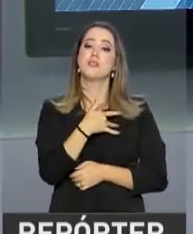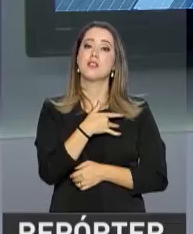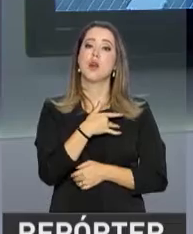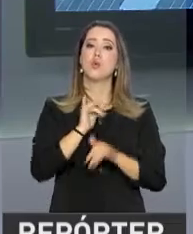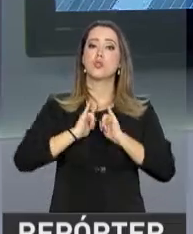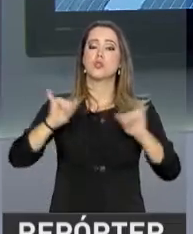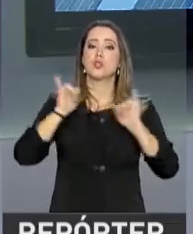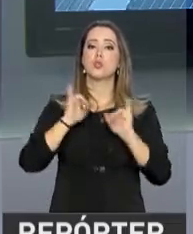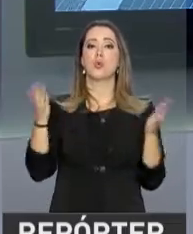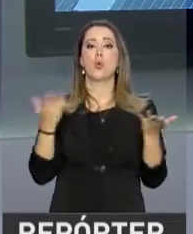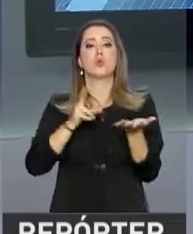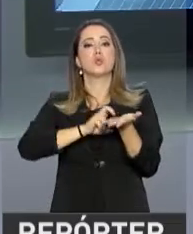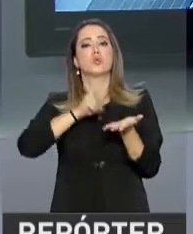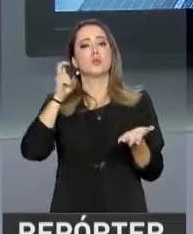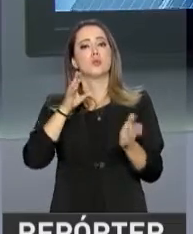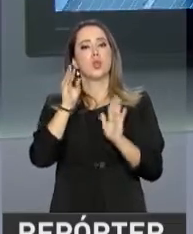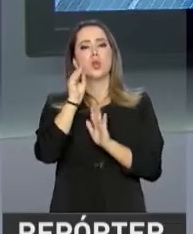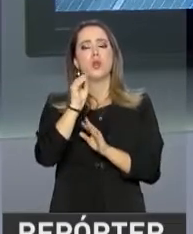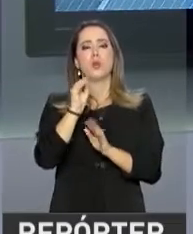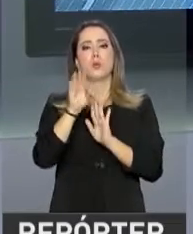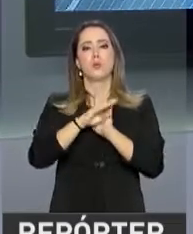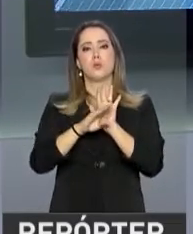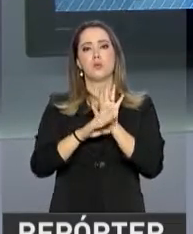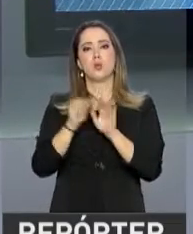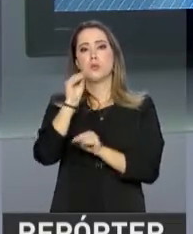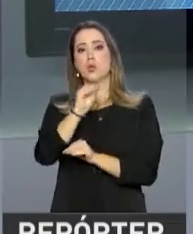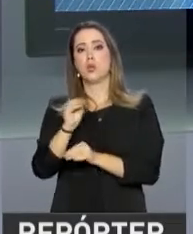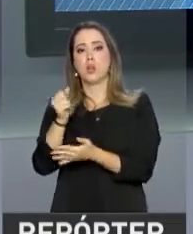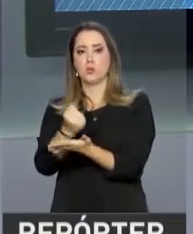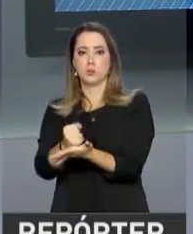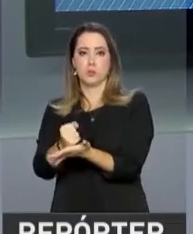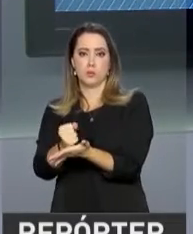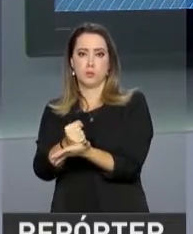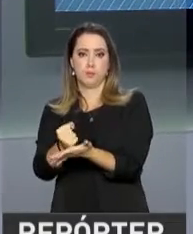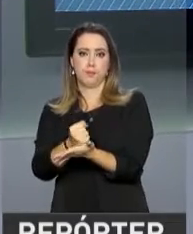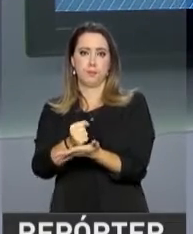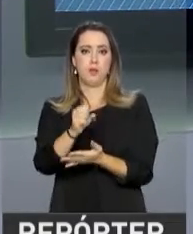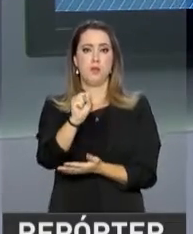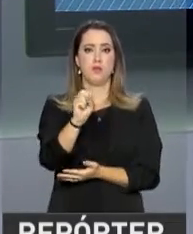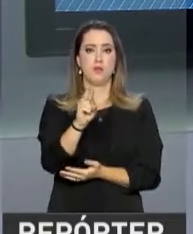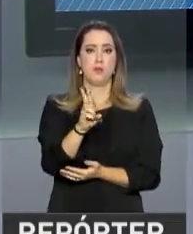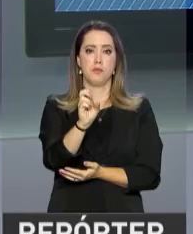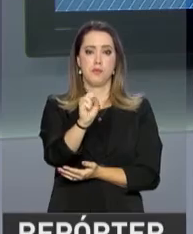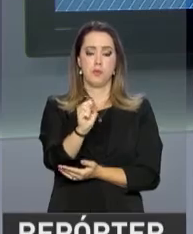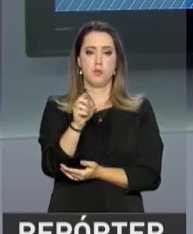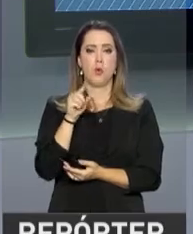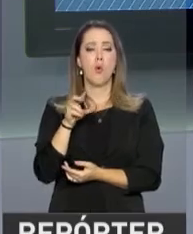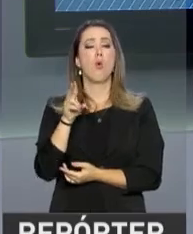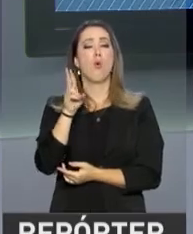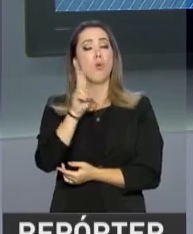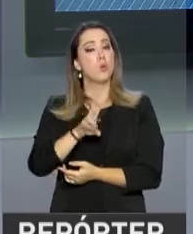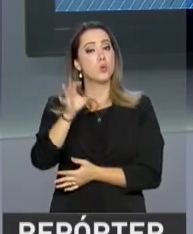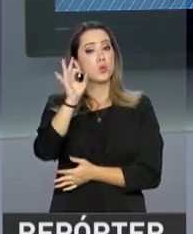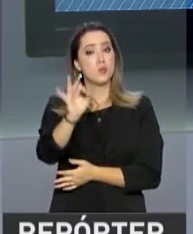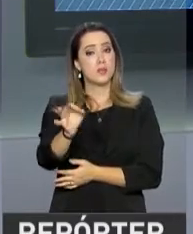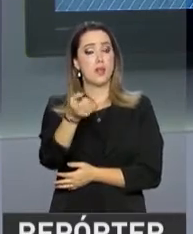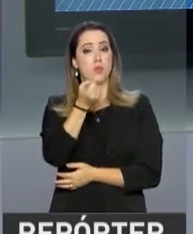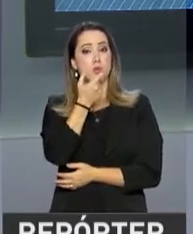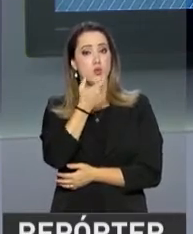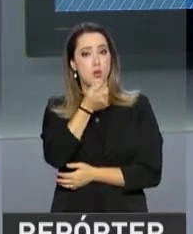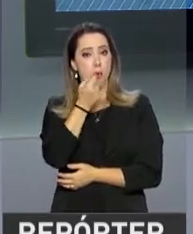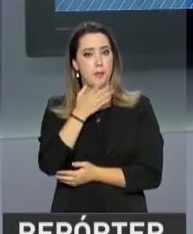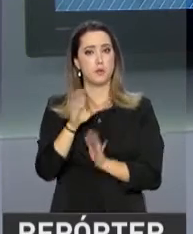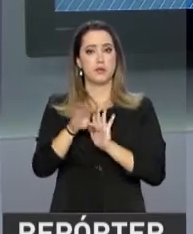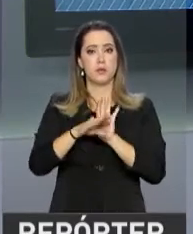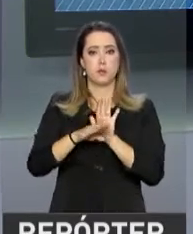lançou nesta manhã o programa cuidados farmacêuticos no sistema único de saúde sus voltado ao uso racional de medicamentos